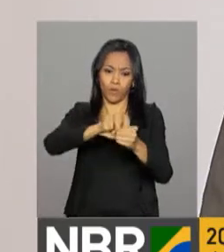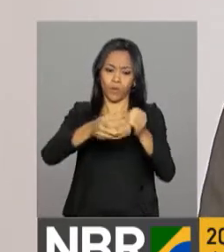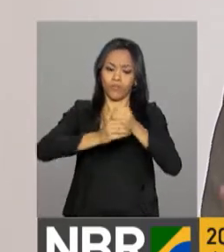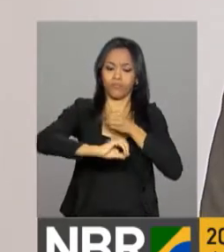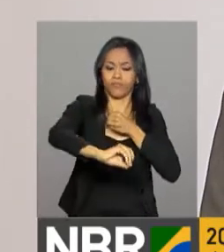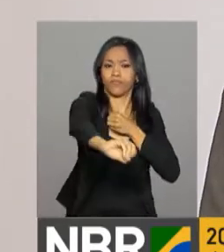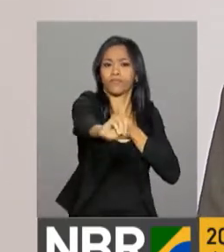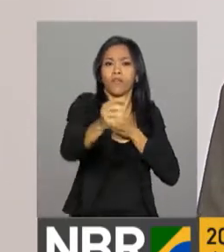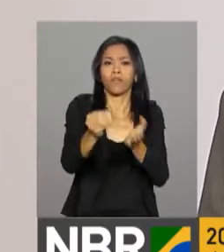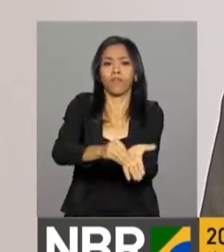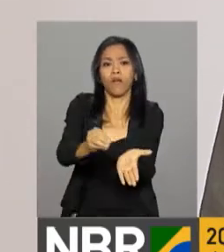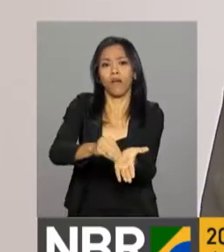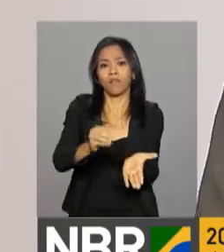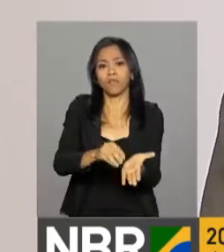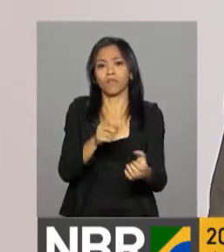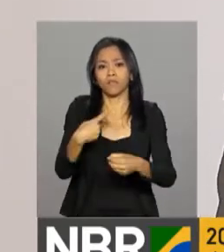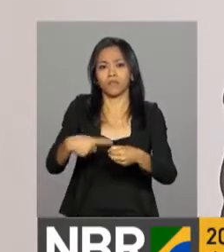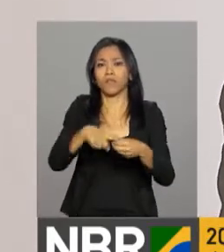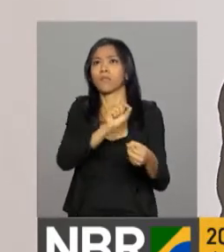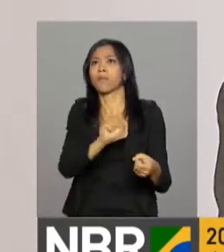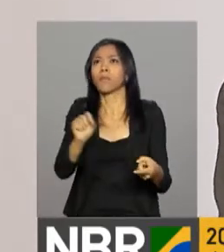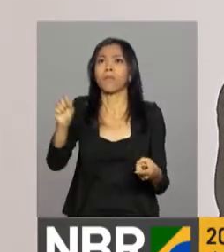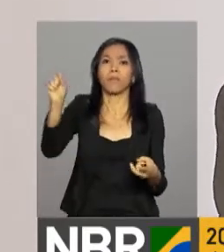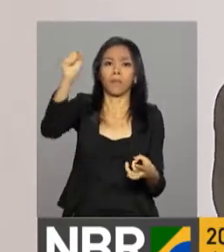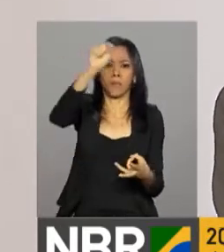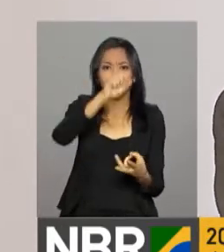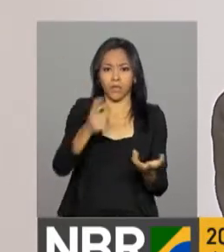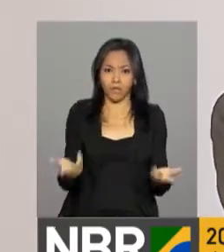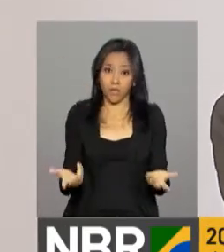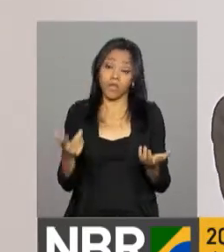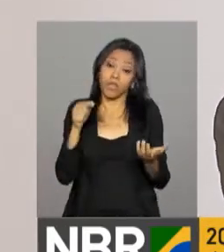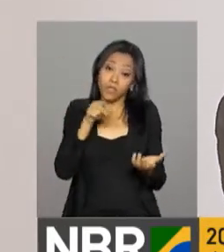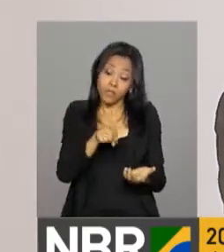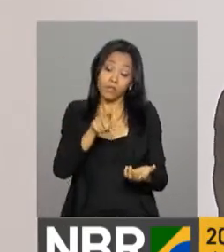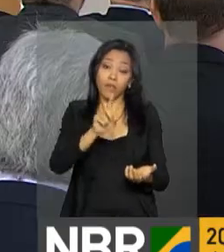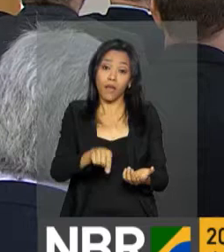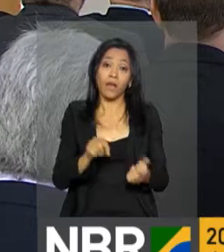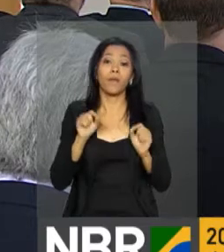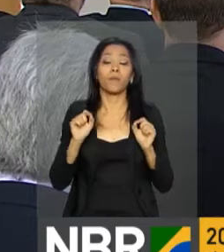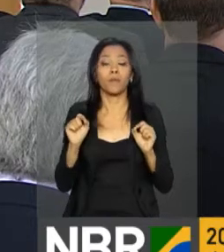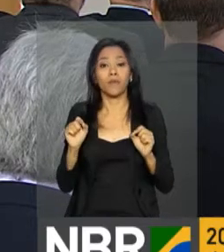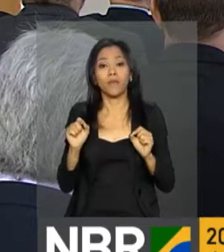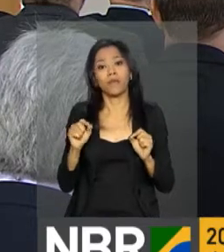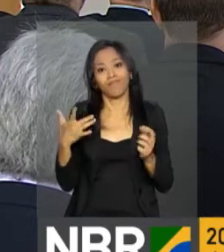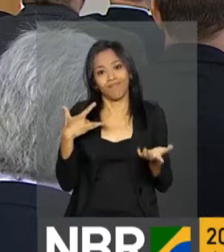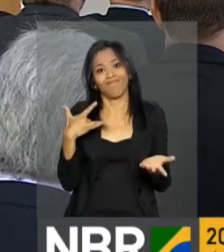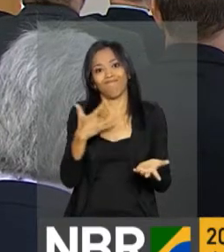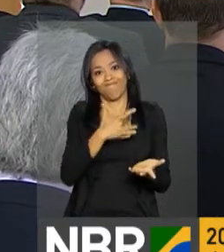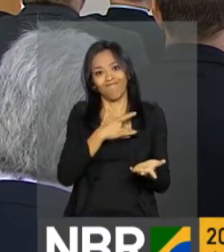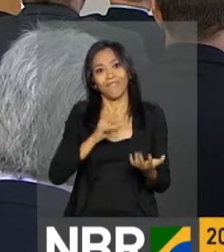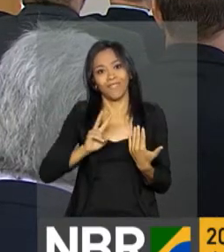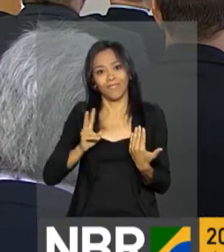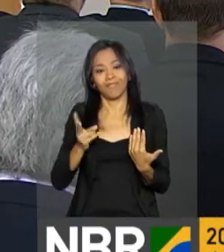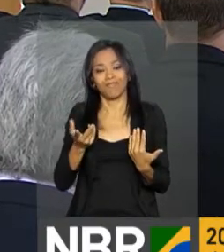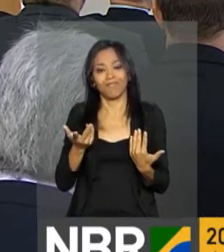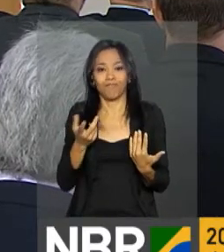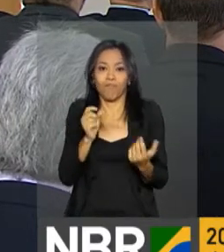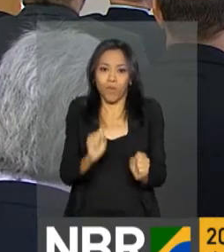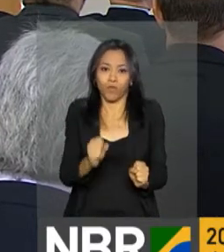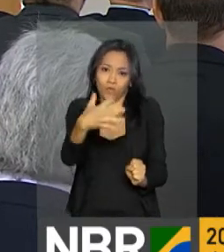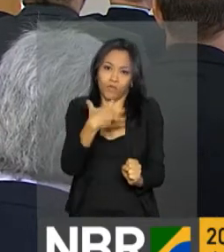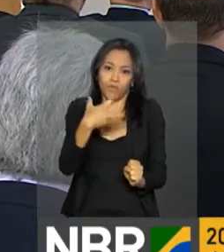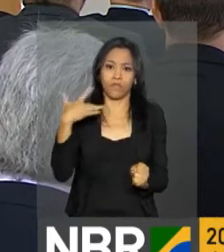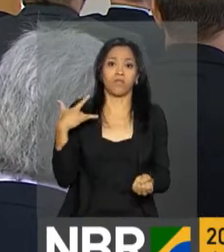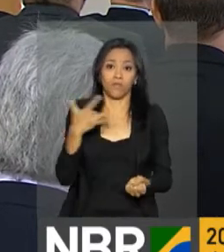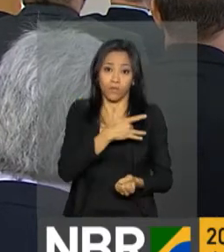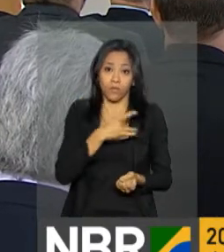é mínimo e isto volto a dizer envolve a questão é da saúde não é tão neste ano eu quero